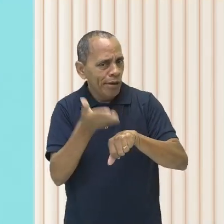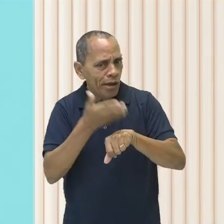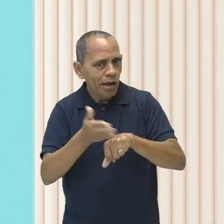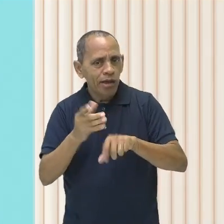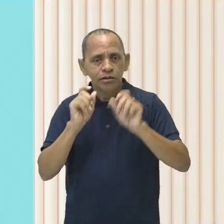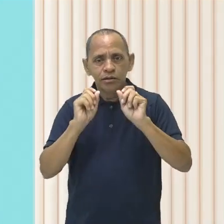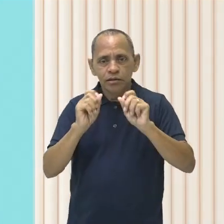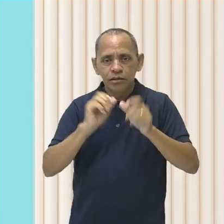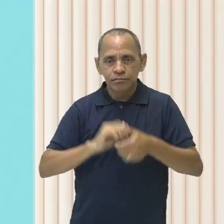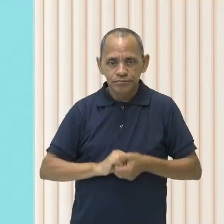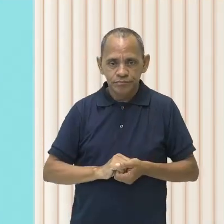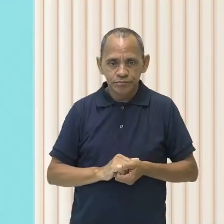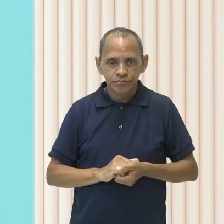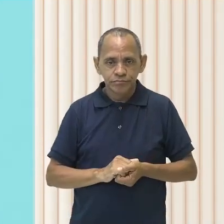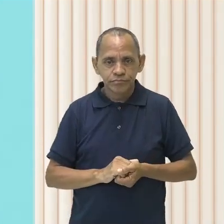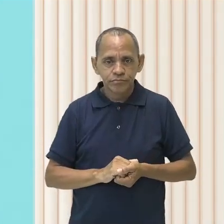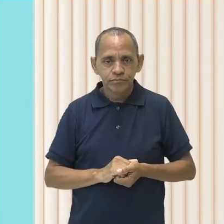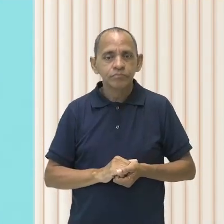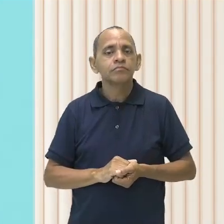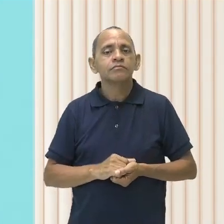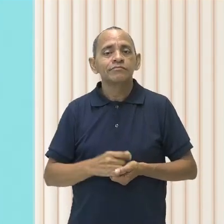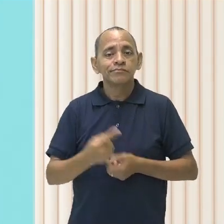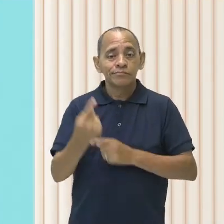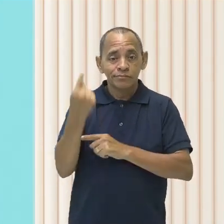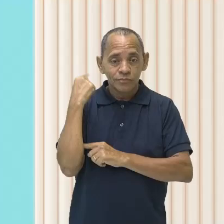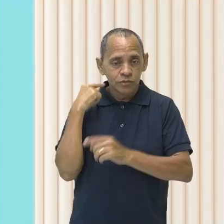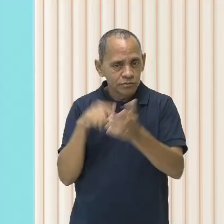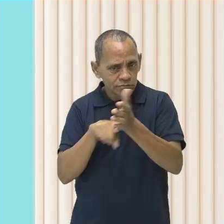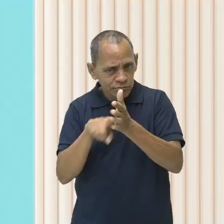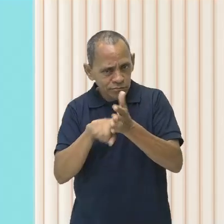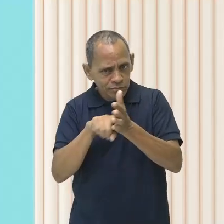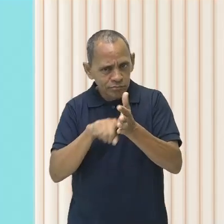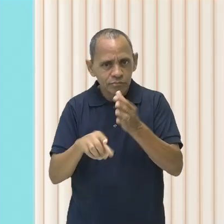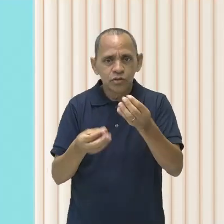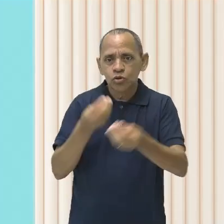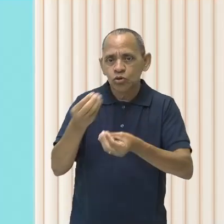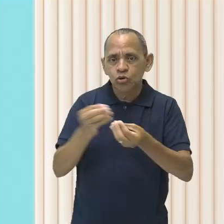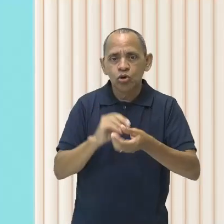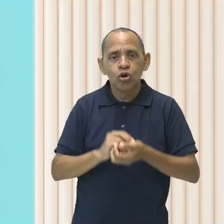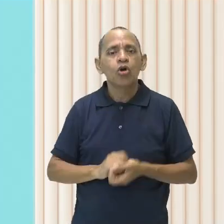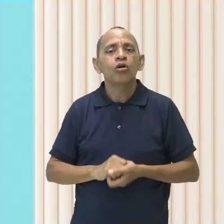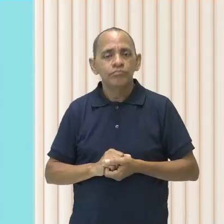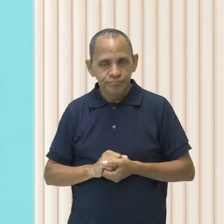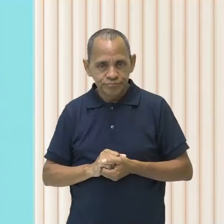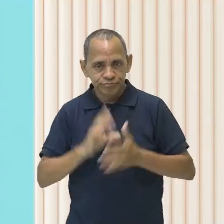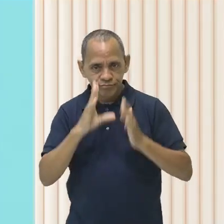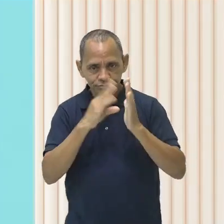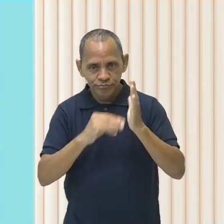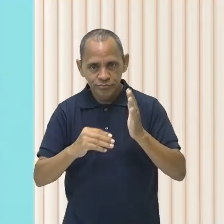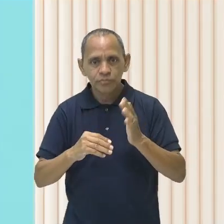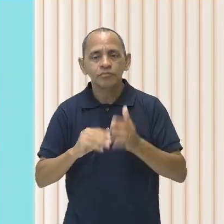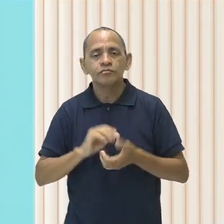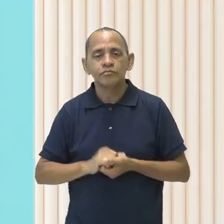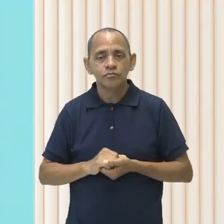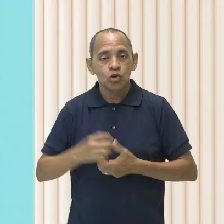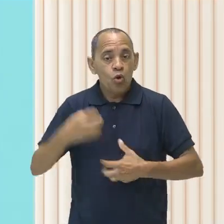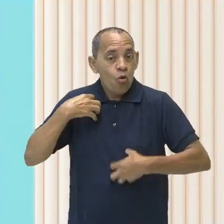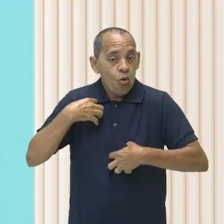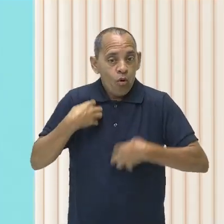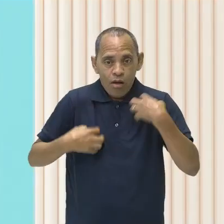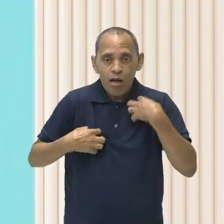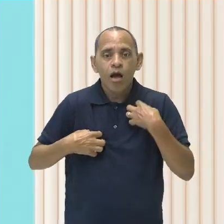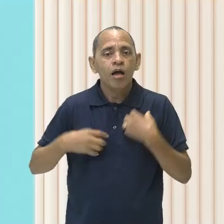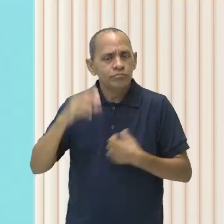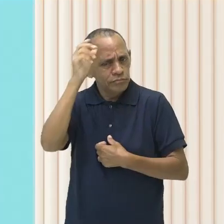fizeram lá para investigar sobre a questão da imitação, que a gente sabe que os macacos, principalmente os chimpanzés, eles aprendem